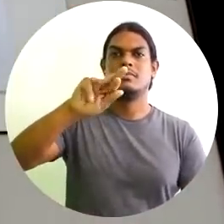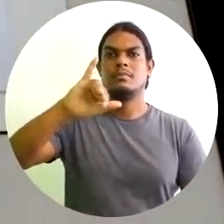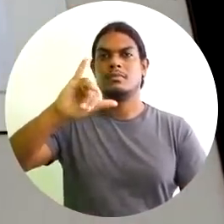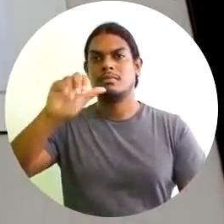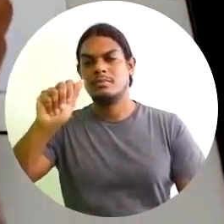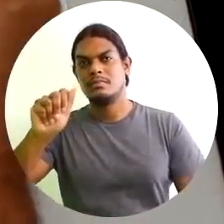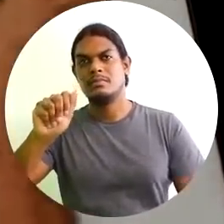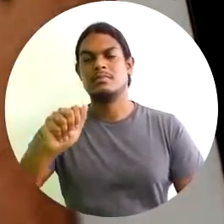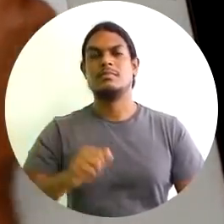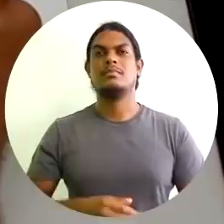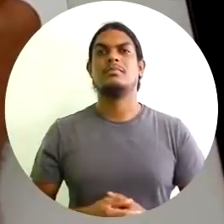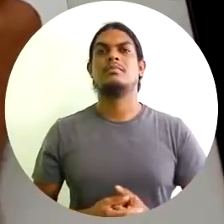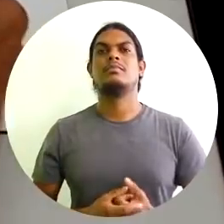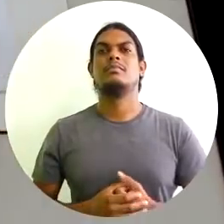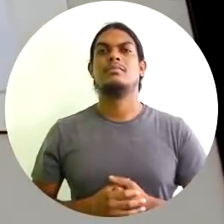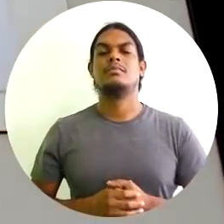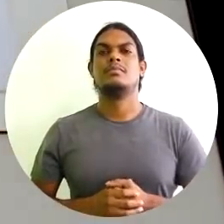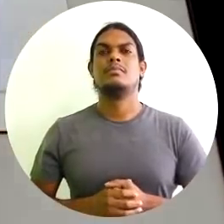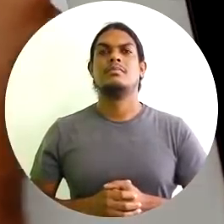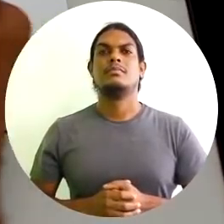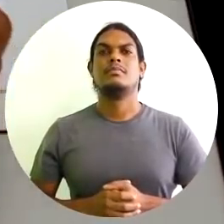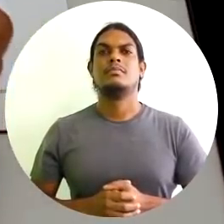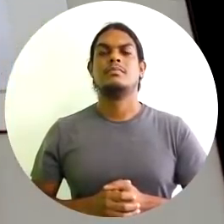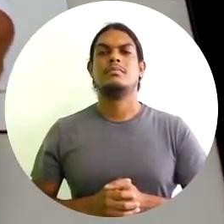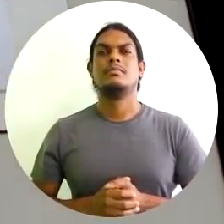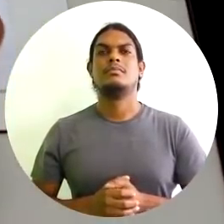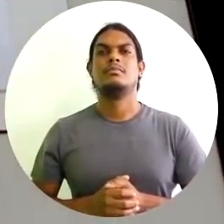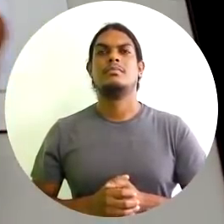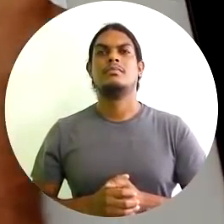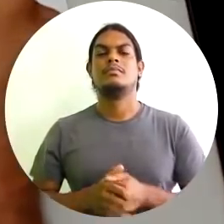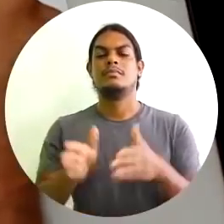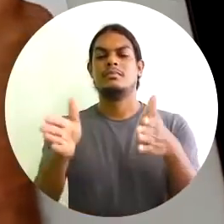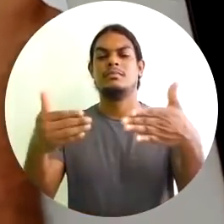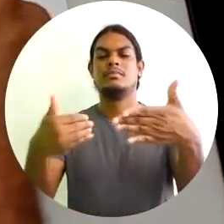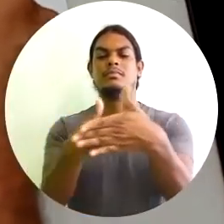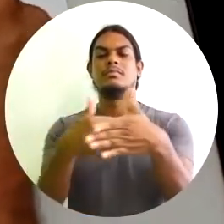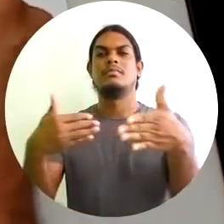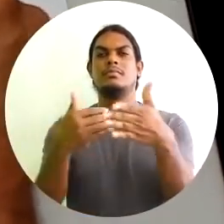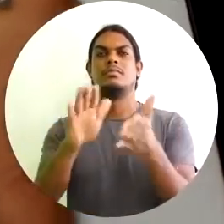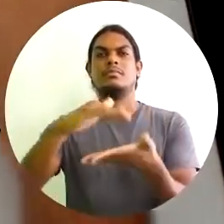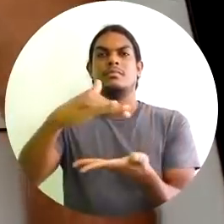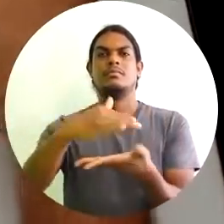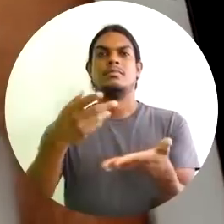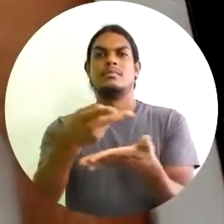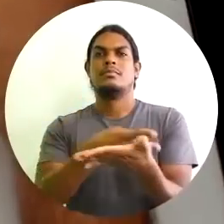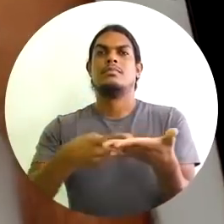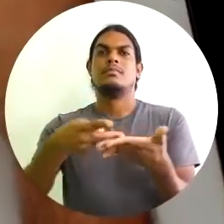linhas imaginárias, fechando o cubo.